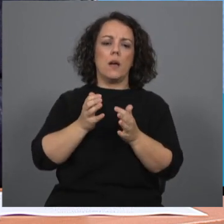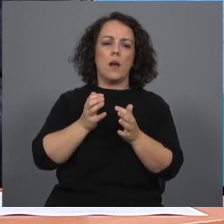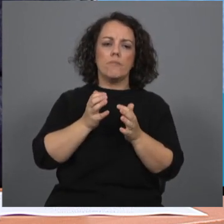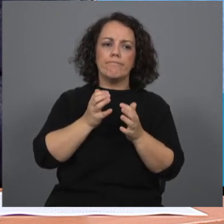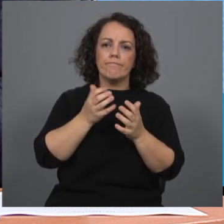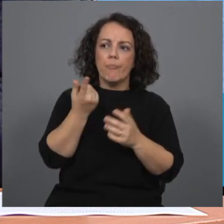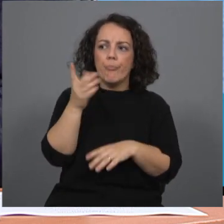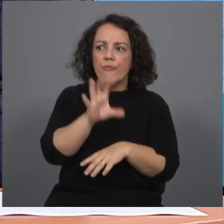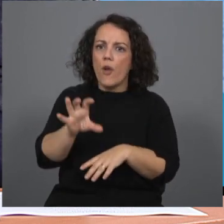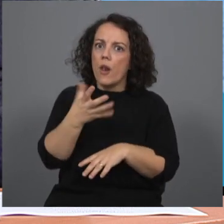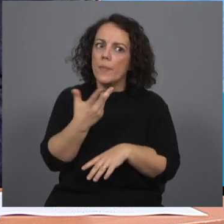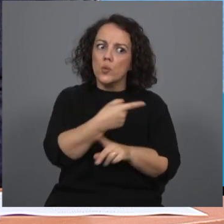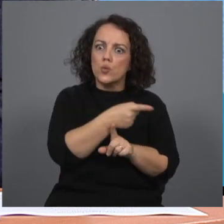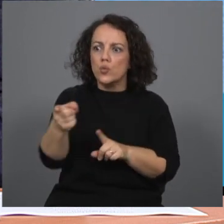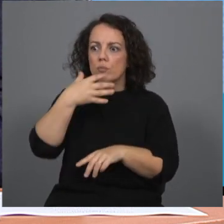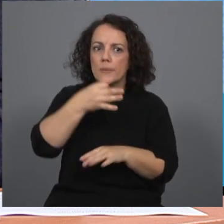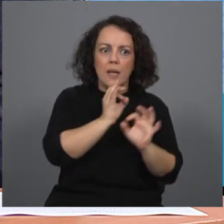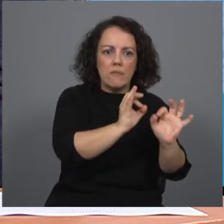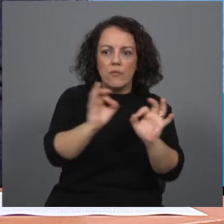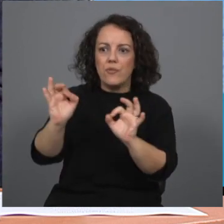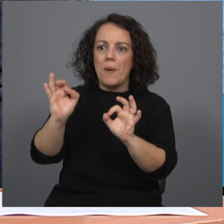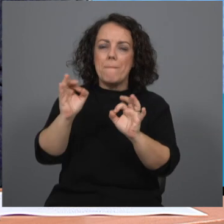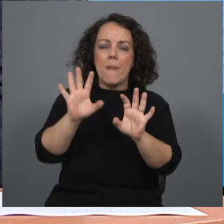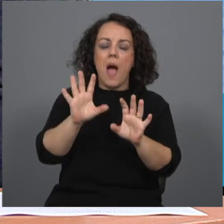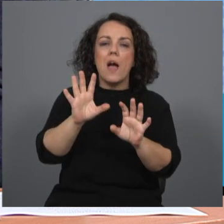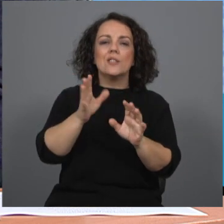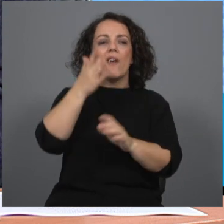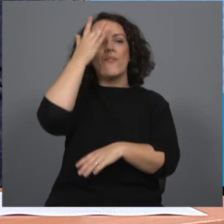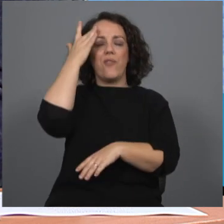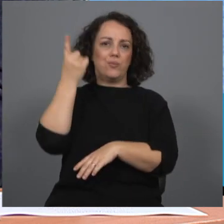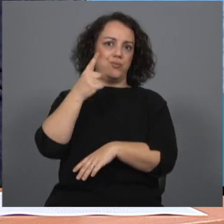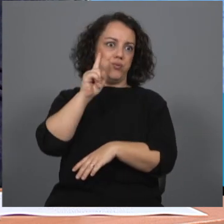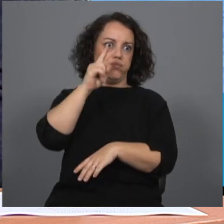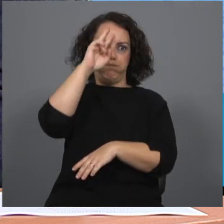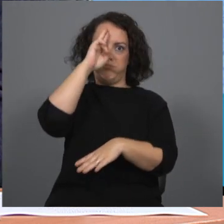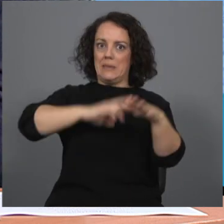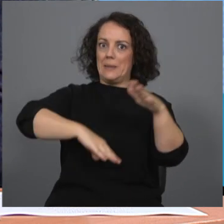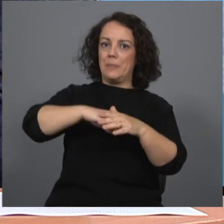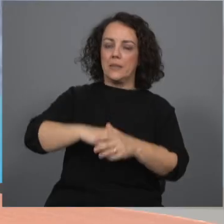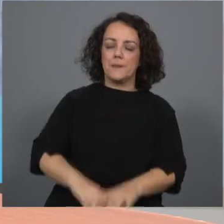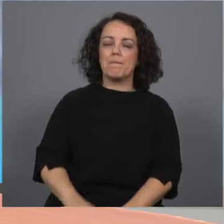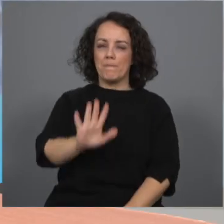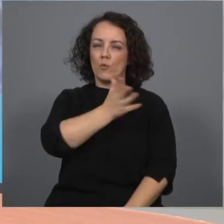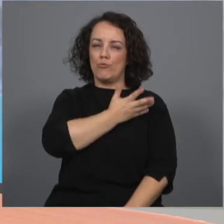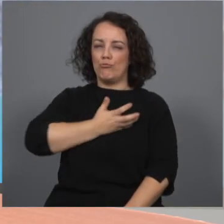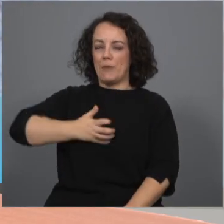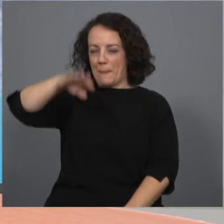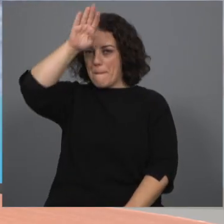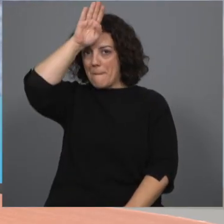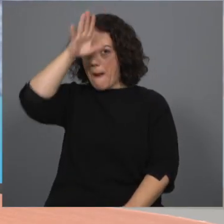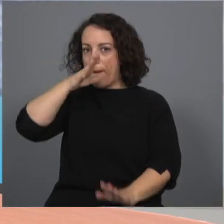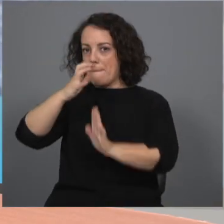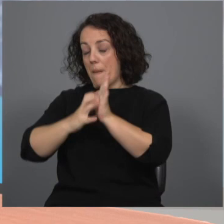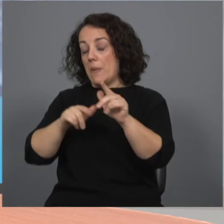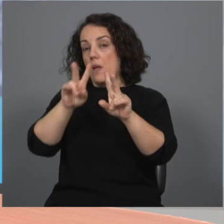todos em circunstância limite. Nós já vamos à mensagem do Papa, mas este assunto de facto, e